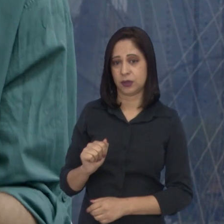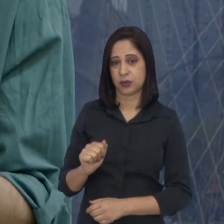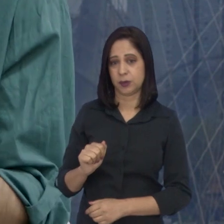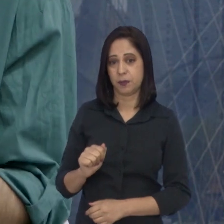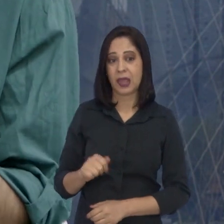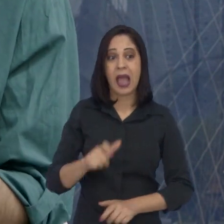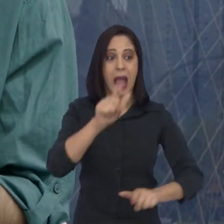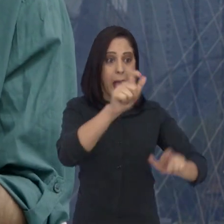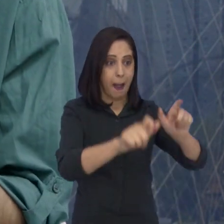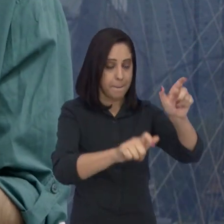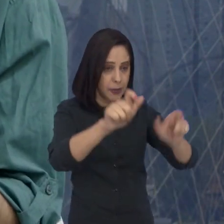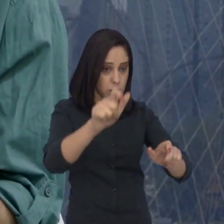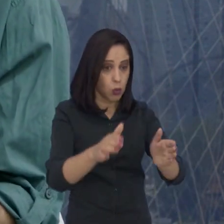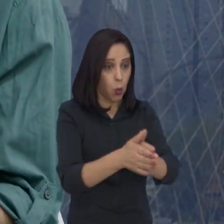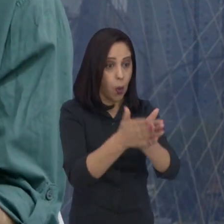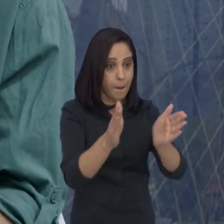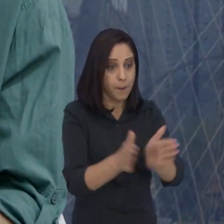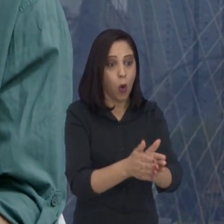quem precisa,